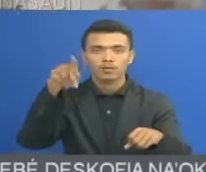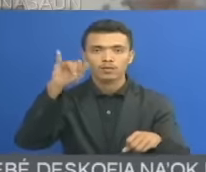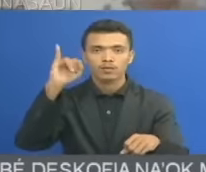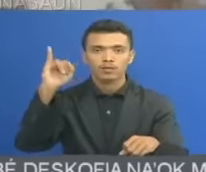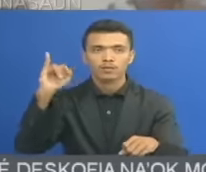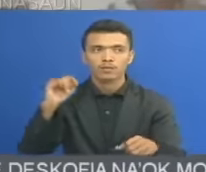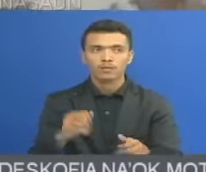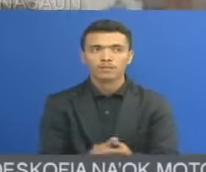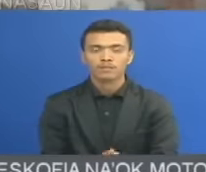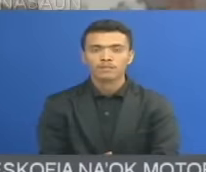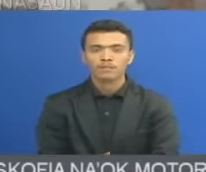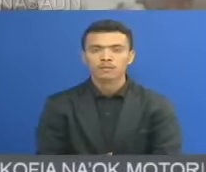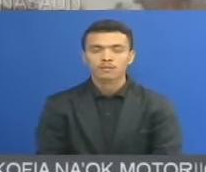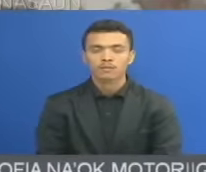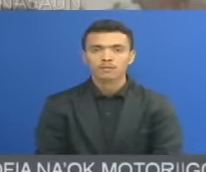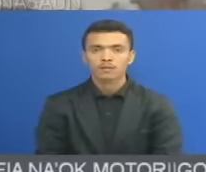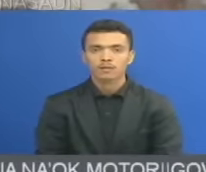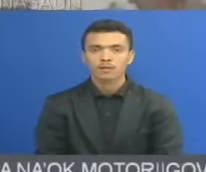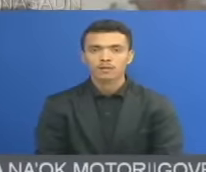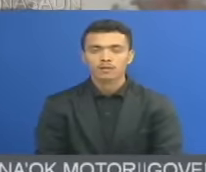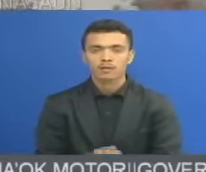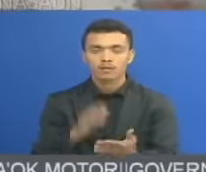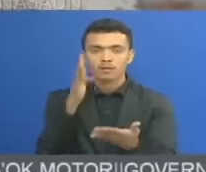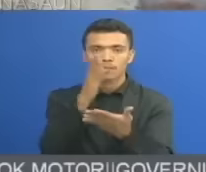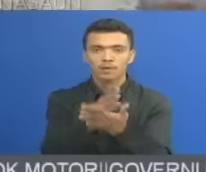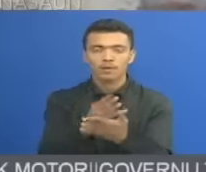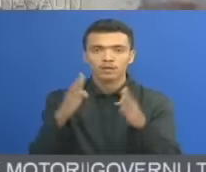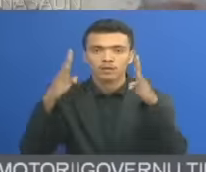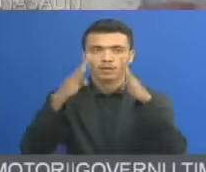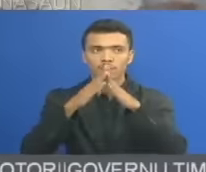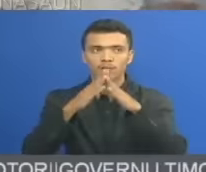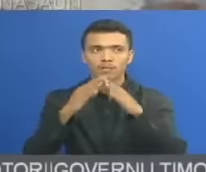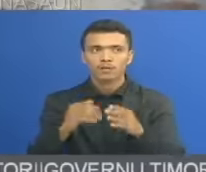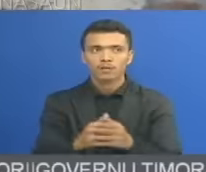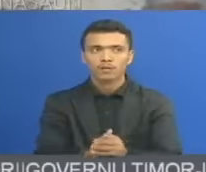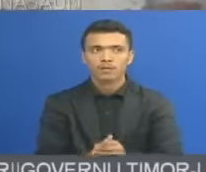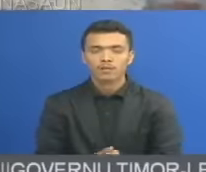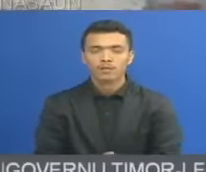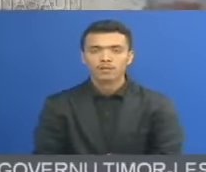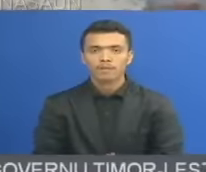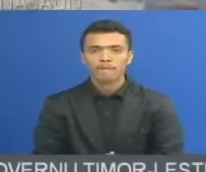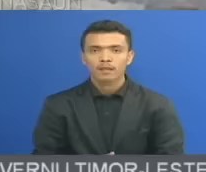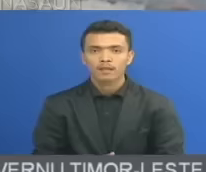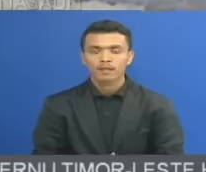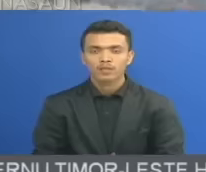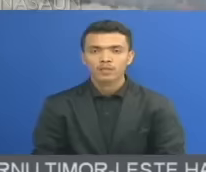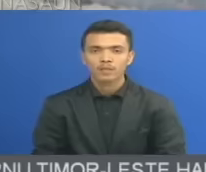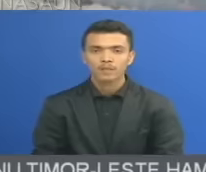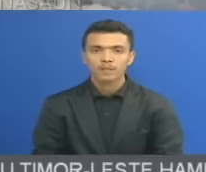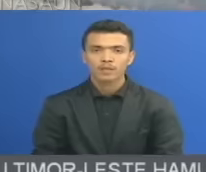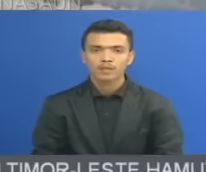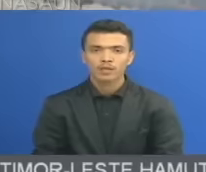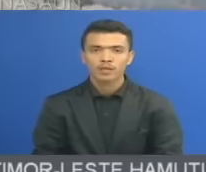mai tama mai. Mai se ne redu fara here halaran ni o sida mai fali. Avare nela. Ne. Motor de ulu se lori lu mai besar sobte na avare nebe.